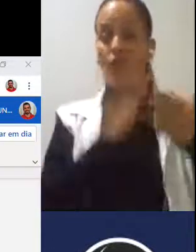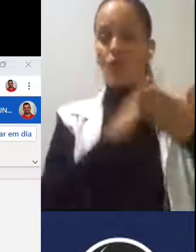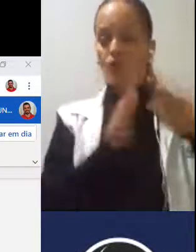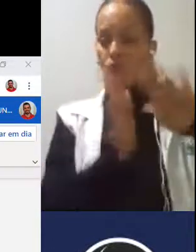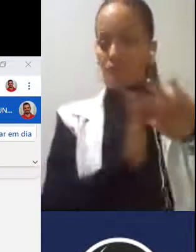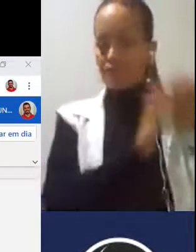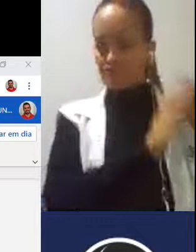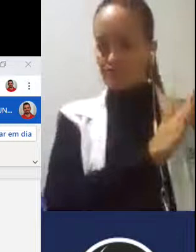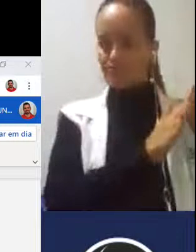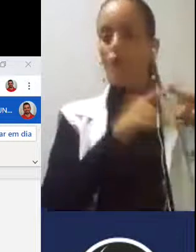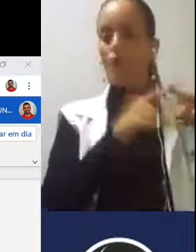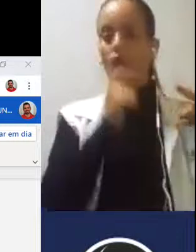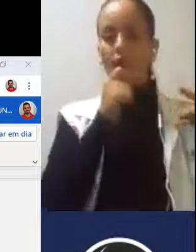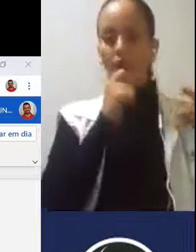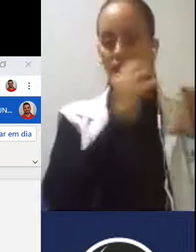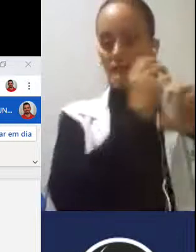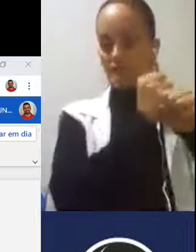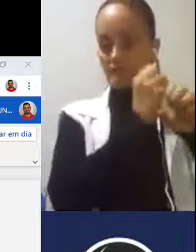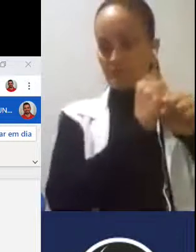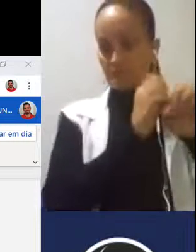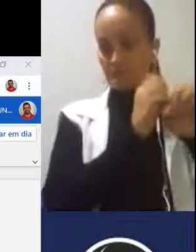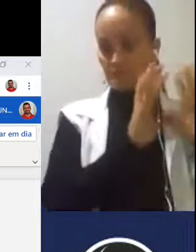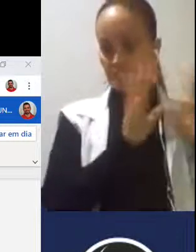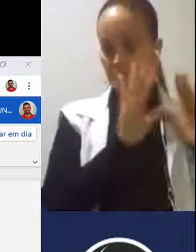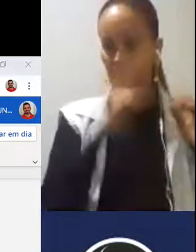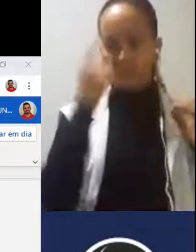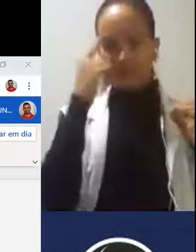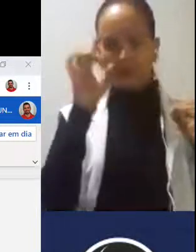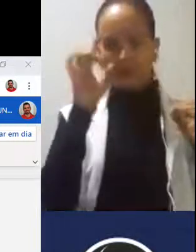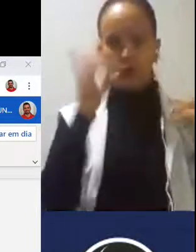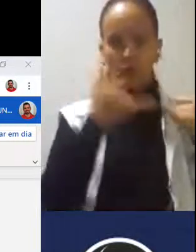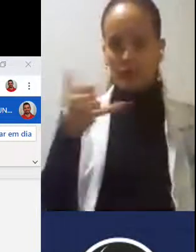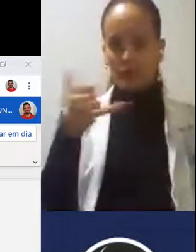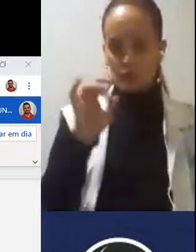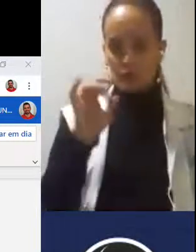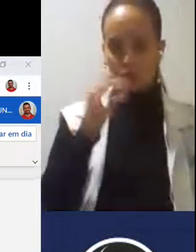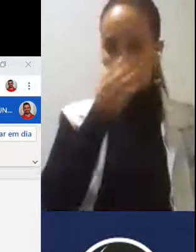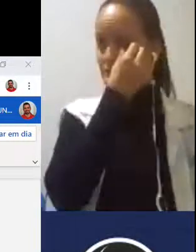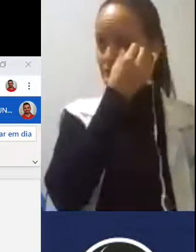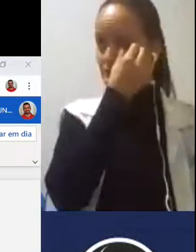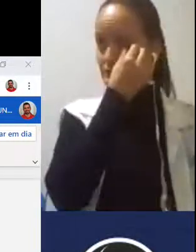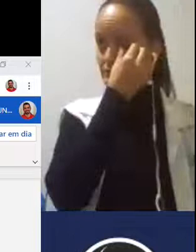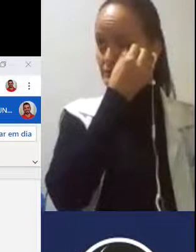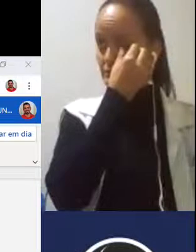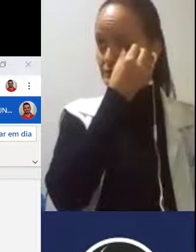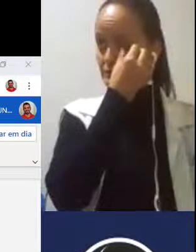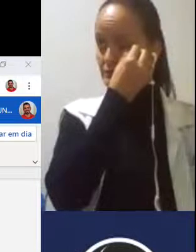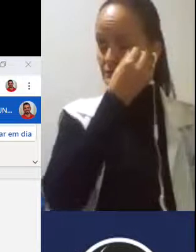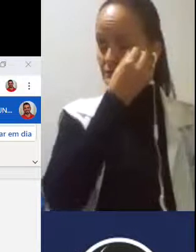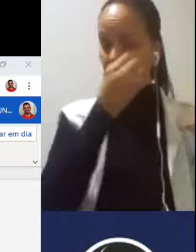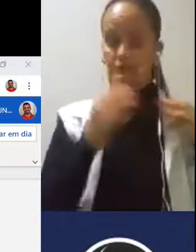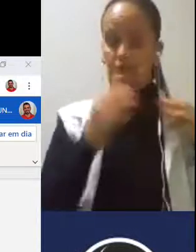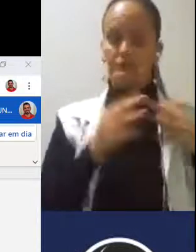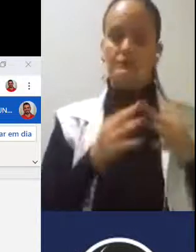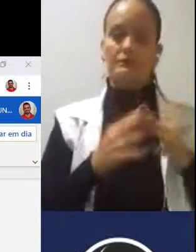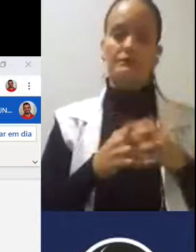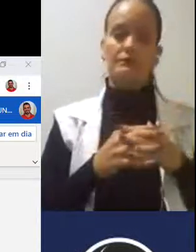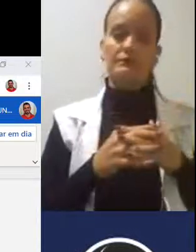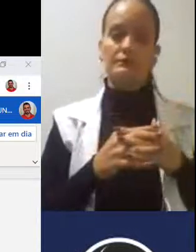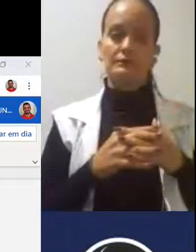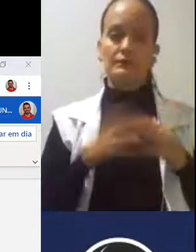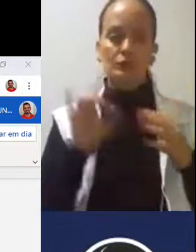vamos só considerar que é o fio normal aqui sem resistência, né? Que não tem resistência aqui o condutor, beleza? Só para a gente ver como é